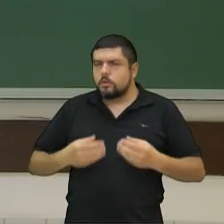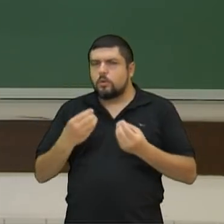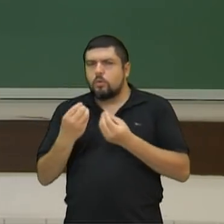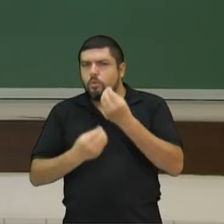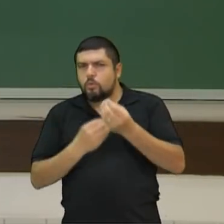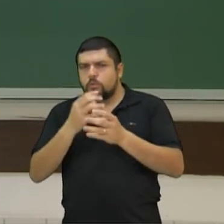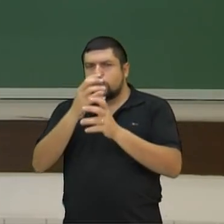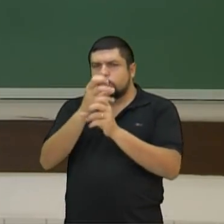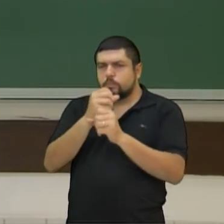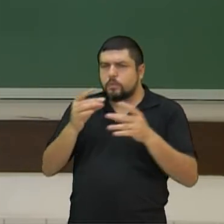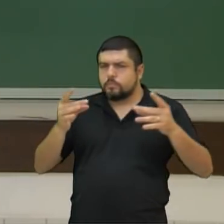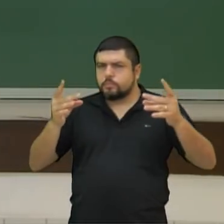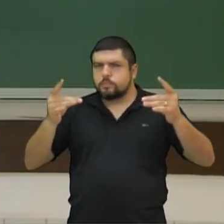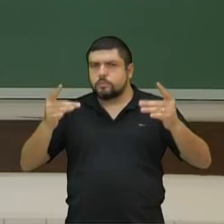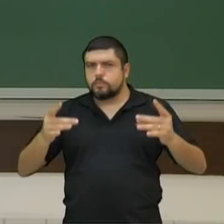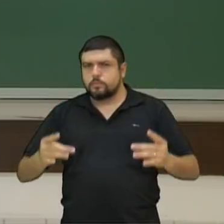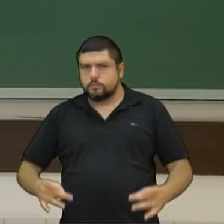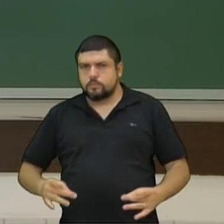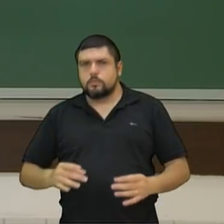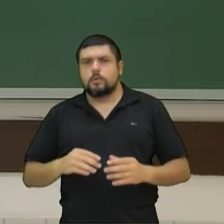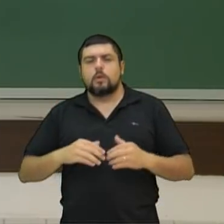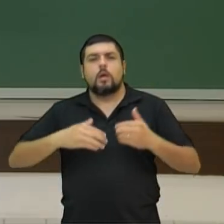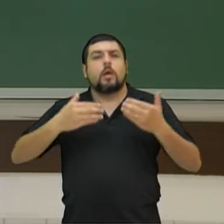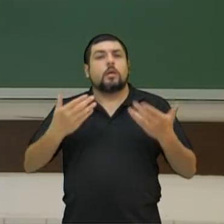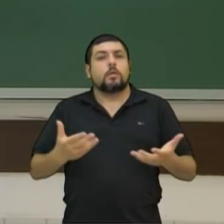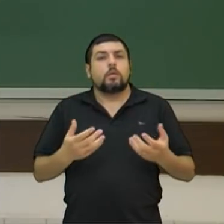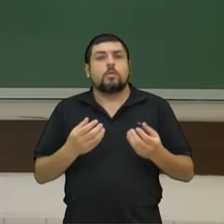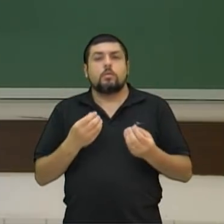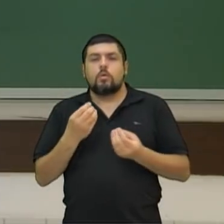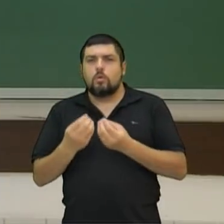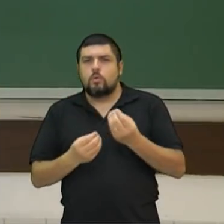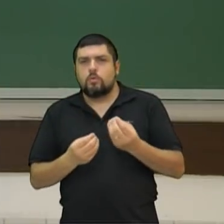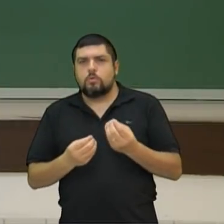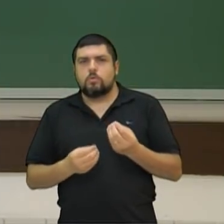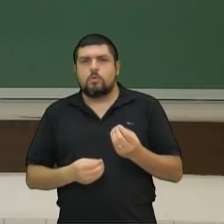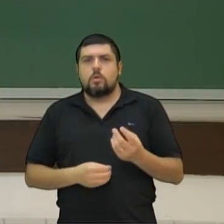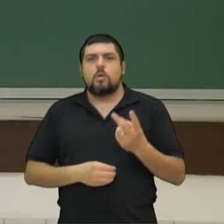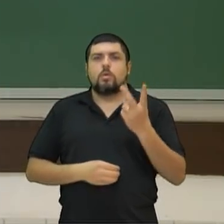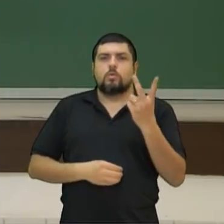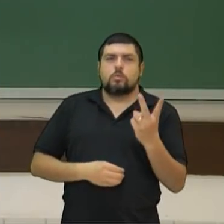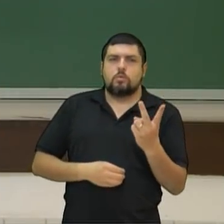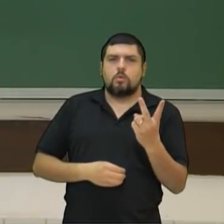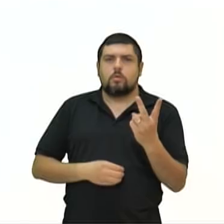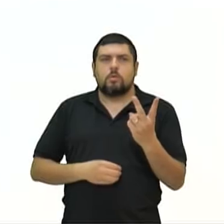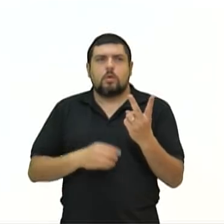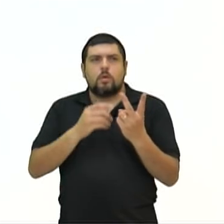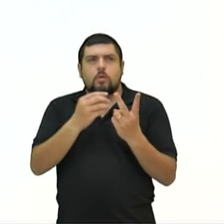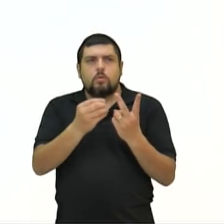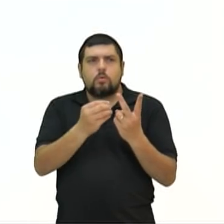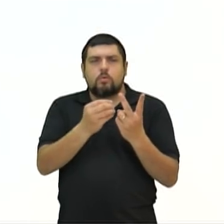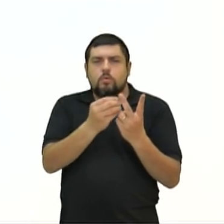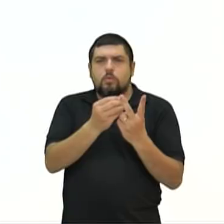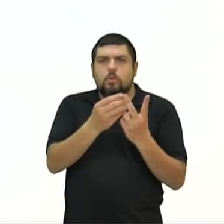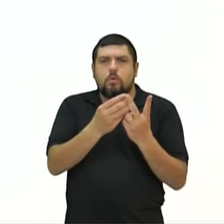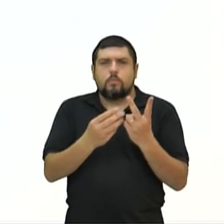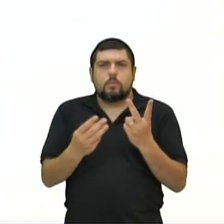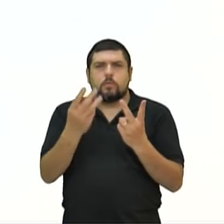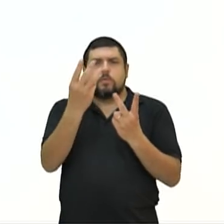Posso resolver usando cálculos. Para isso, então, nós vamos fazer 2 elevado a 32 usando